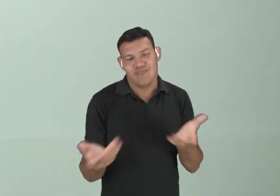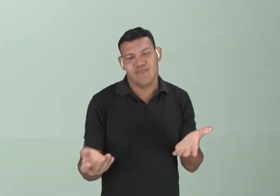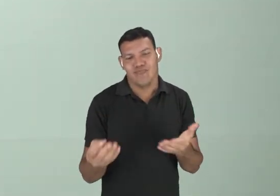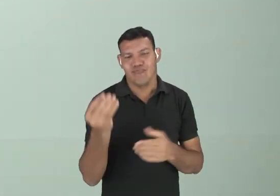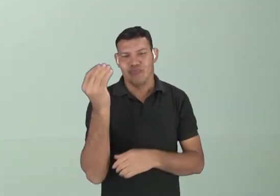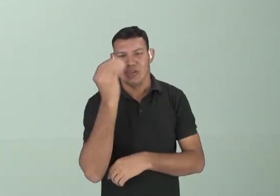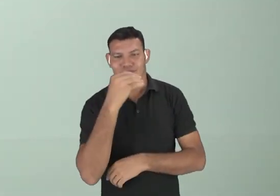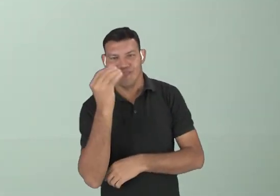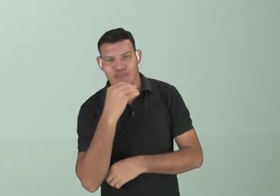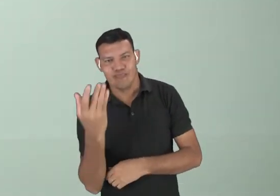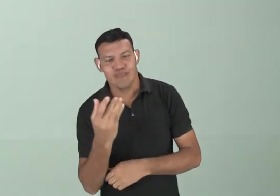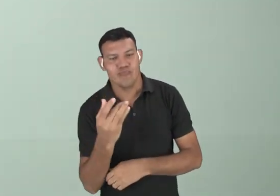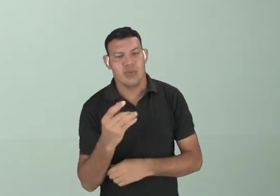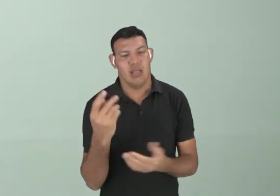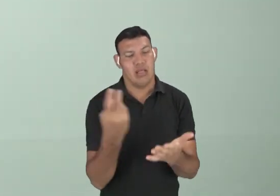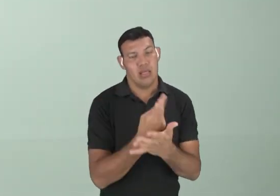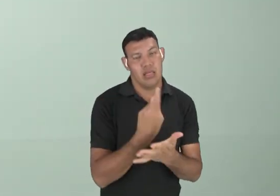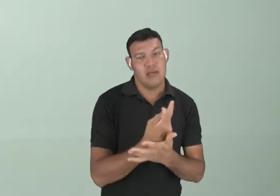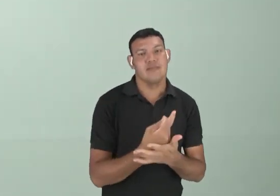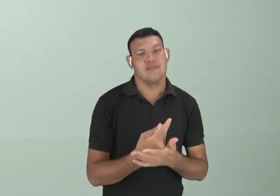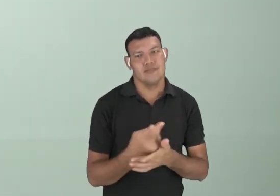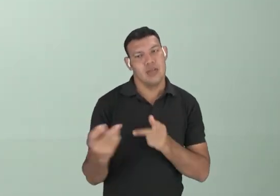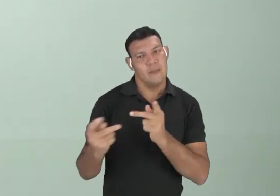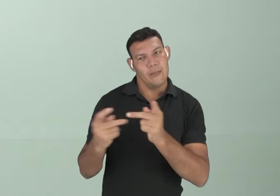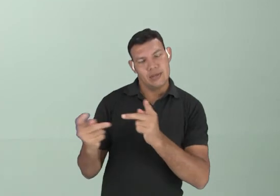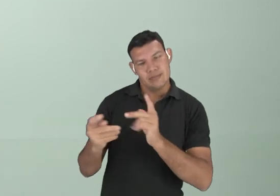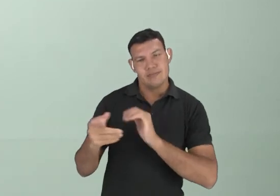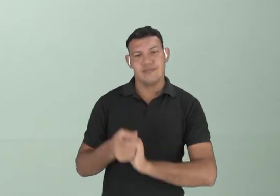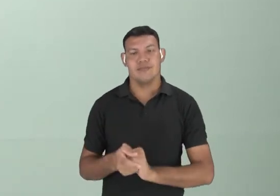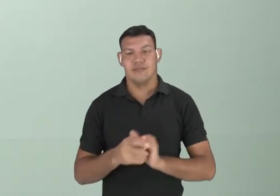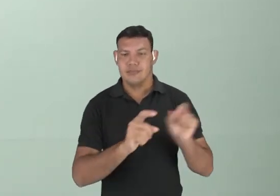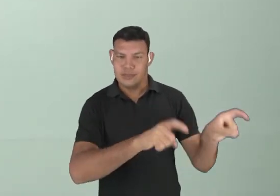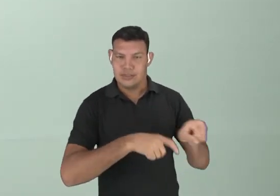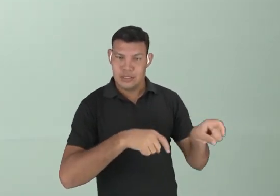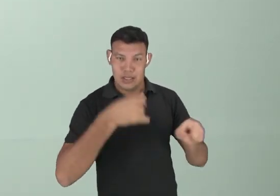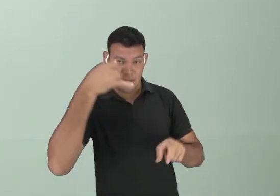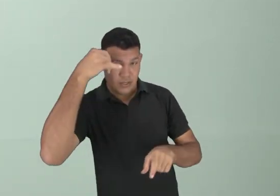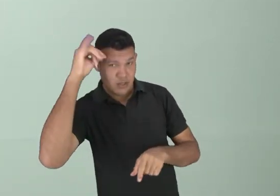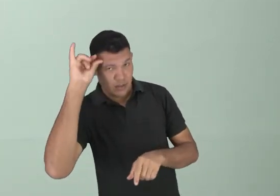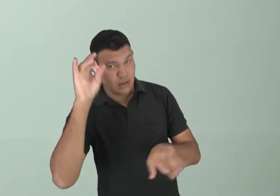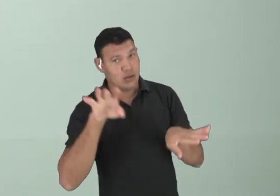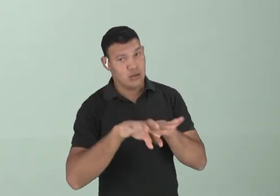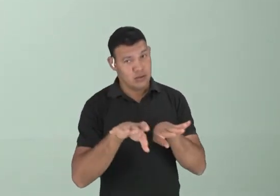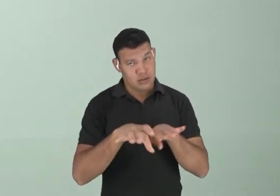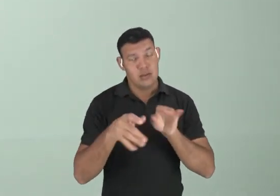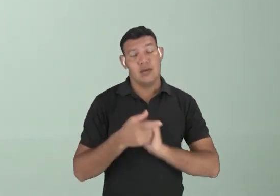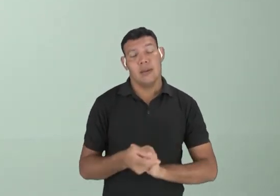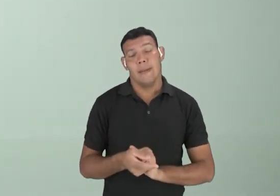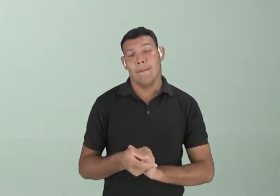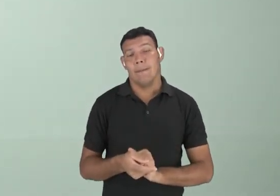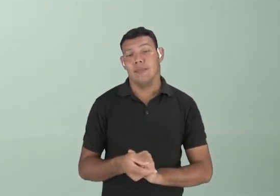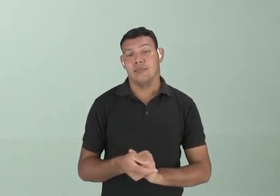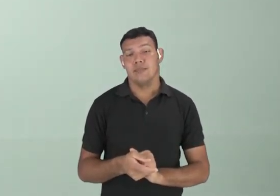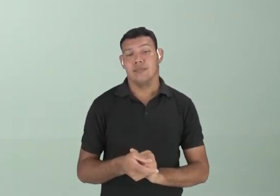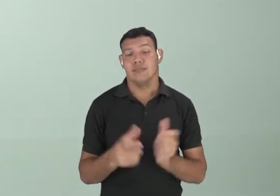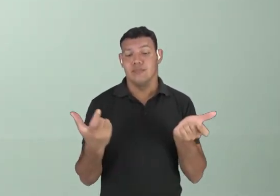projetos agropecuários, principalmente daqueles voltados ao assentamento de pequenos produtores